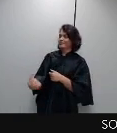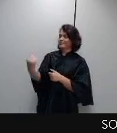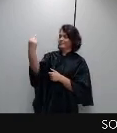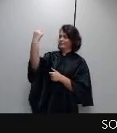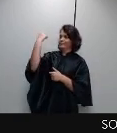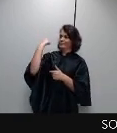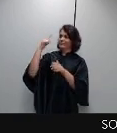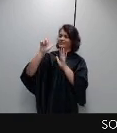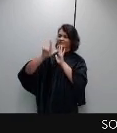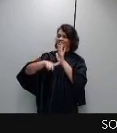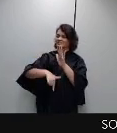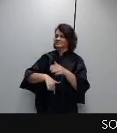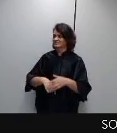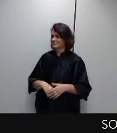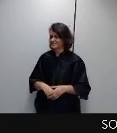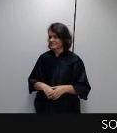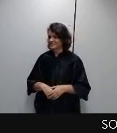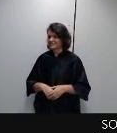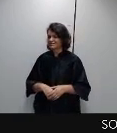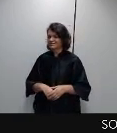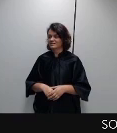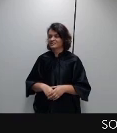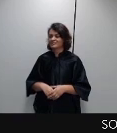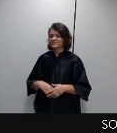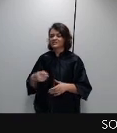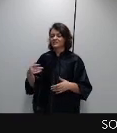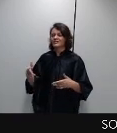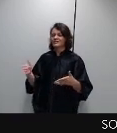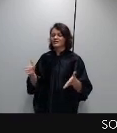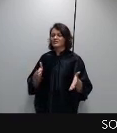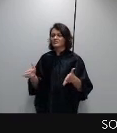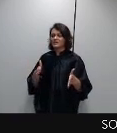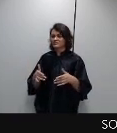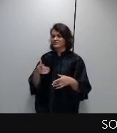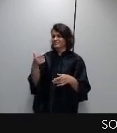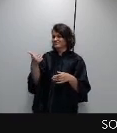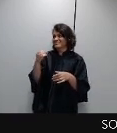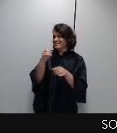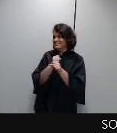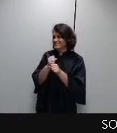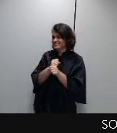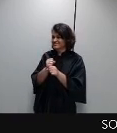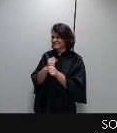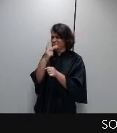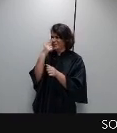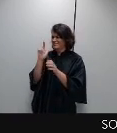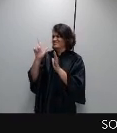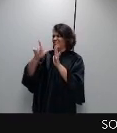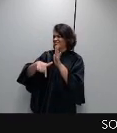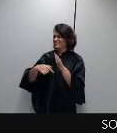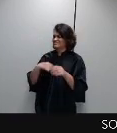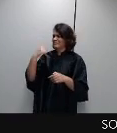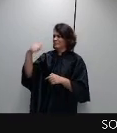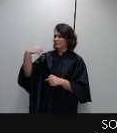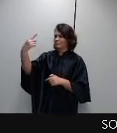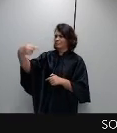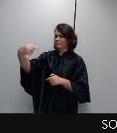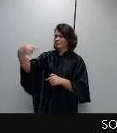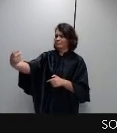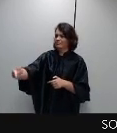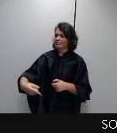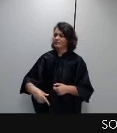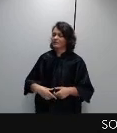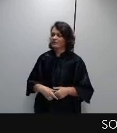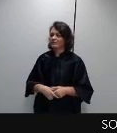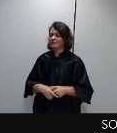terra e além da queda Cruz além de passar para dez anos ainda é trollagem on E ai eu acho a